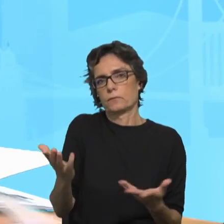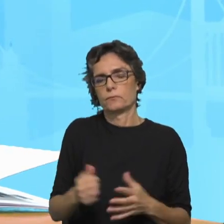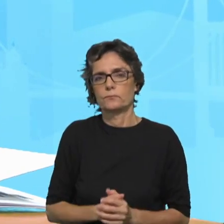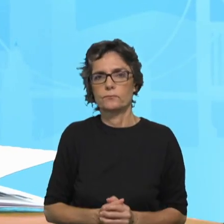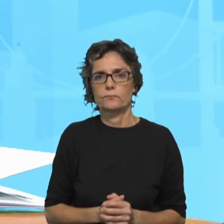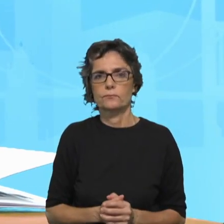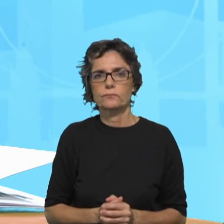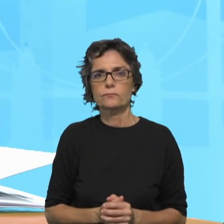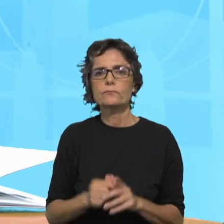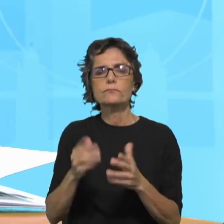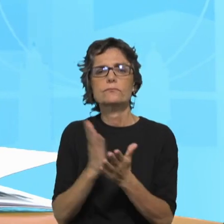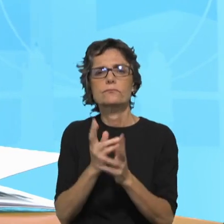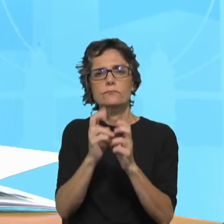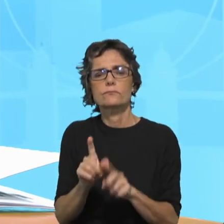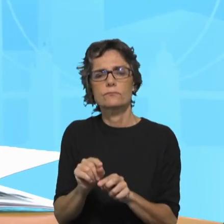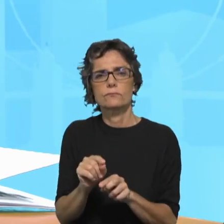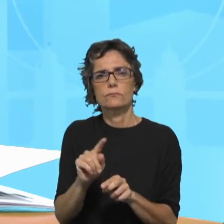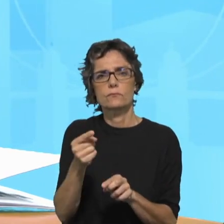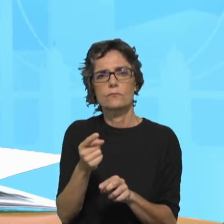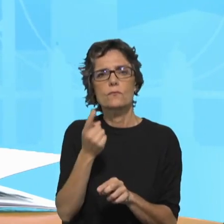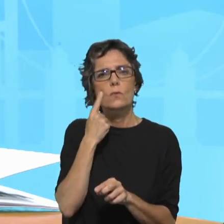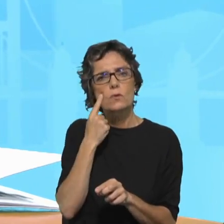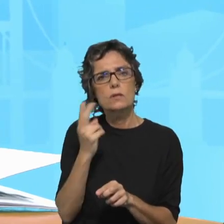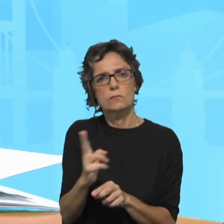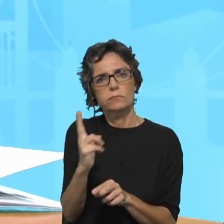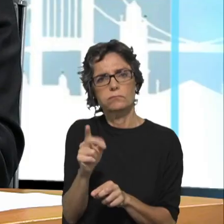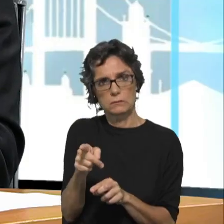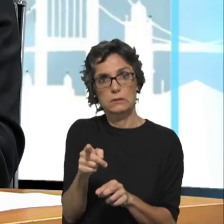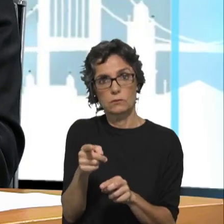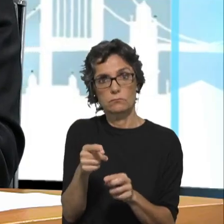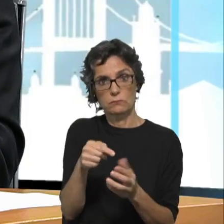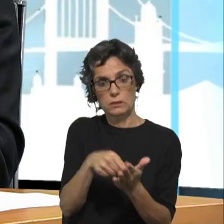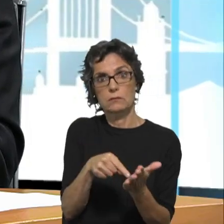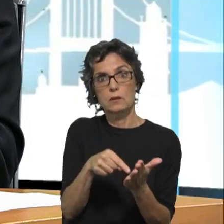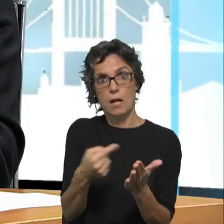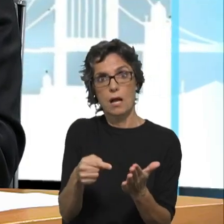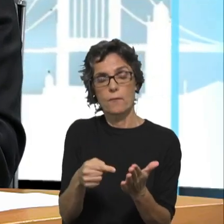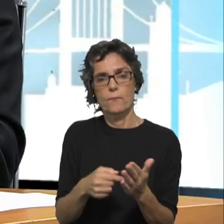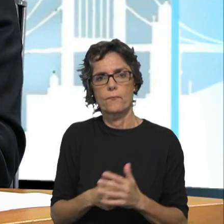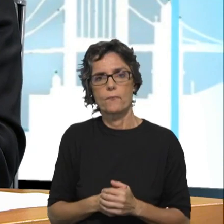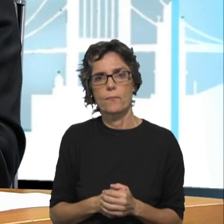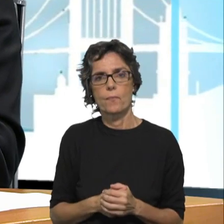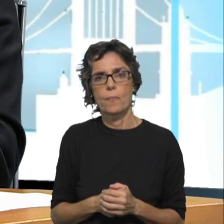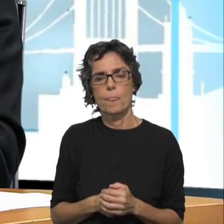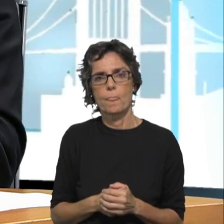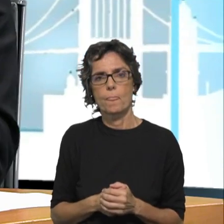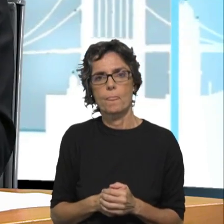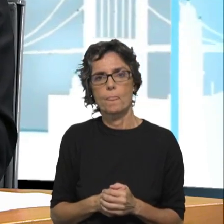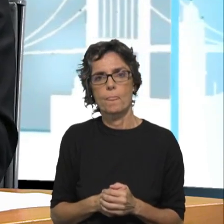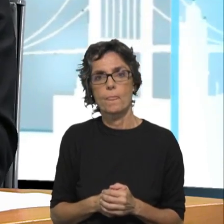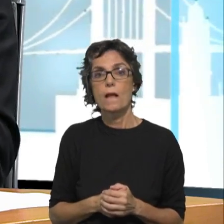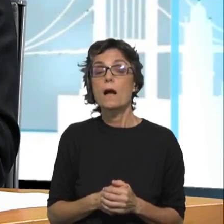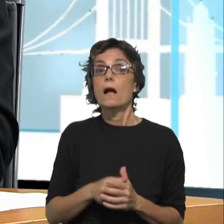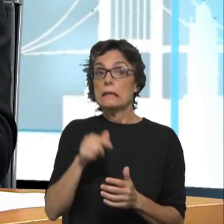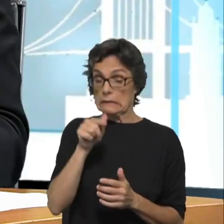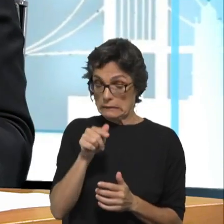estava no estudo, não é? O conhecimento das Jornadas Mundiais da Juventude, da realização desta iniciativa. Aí fomos